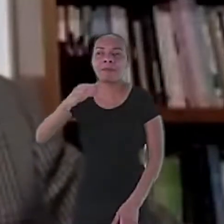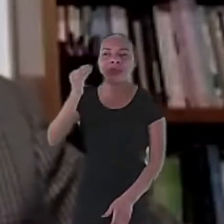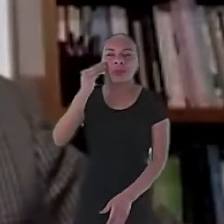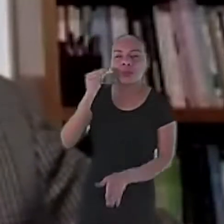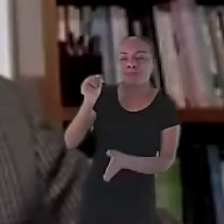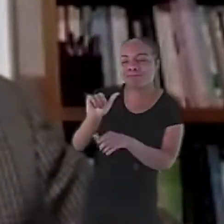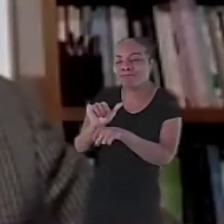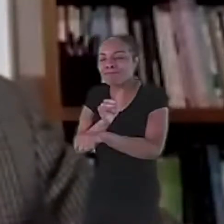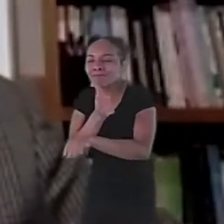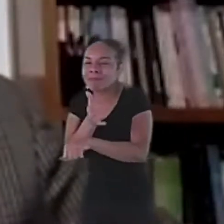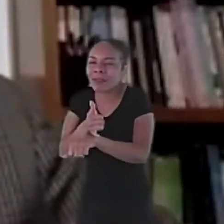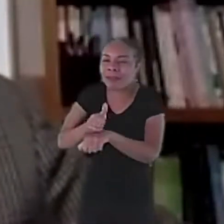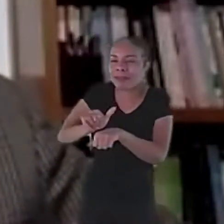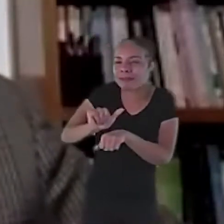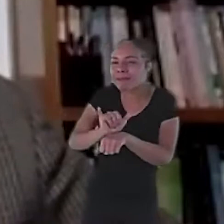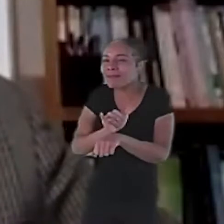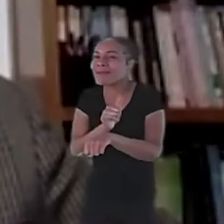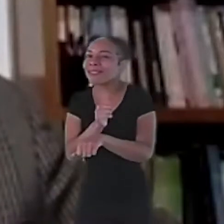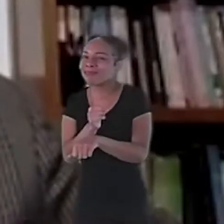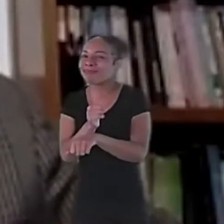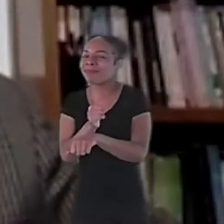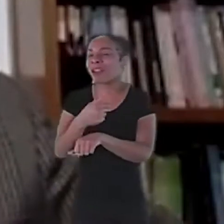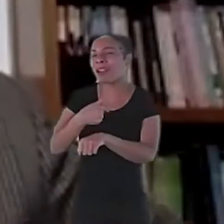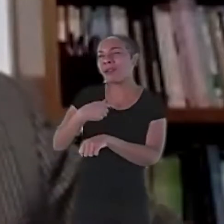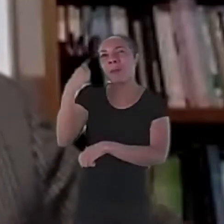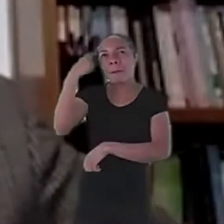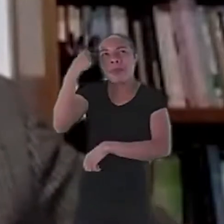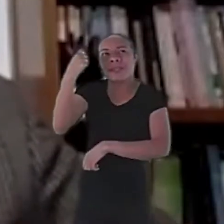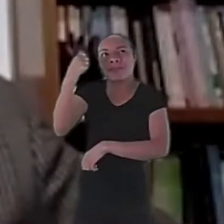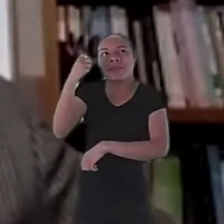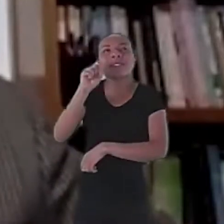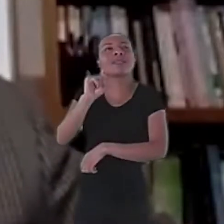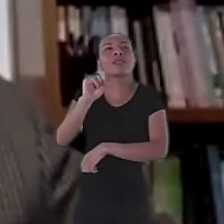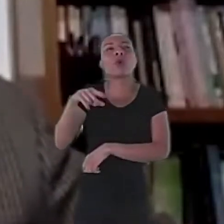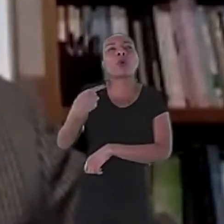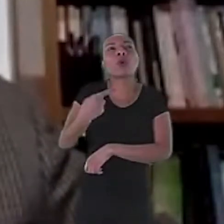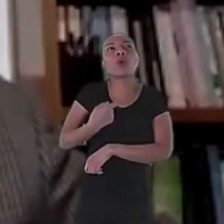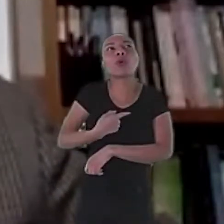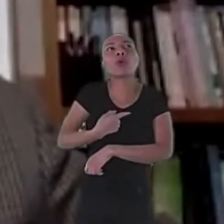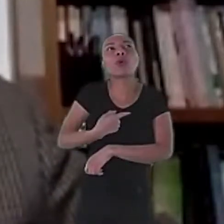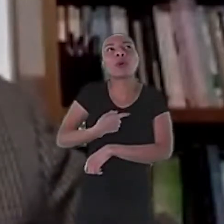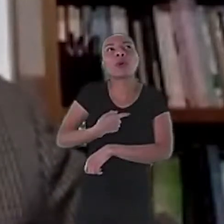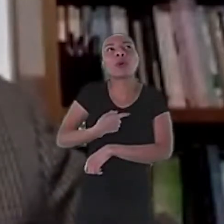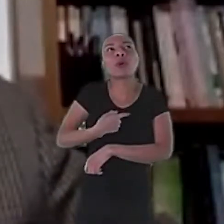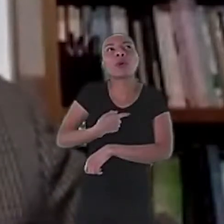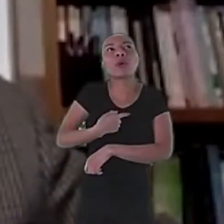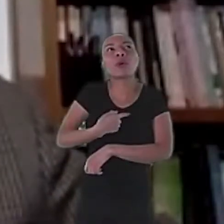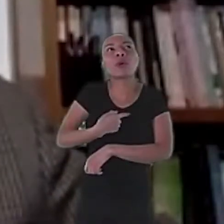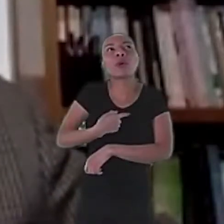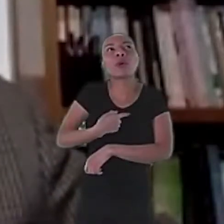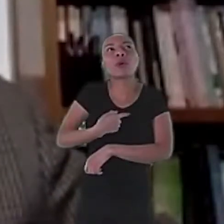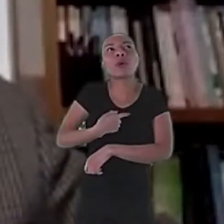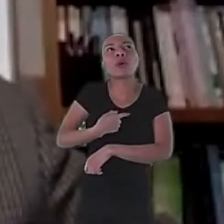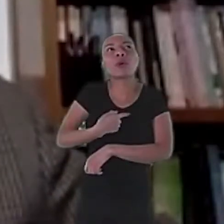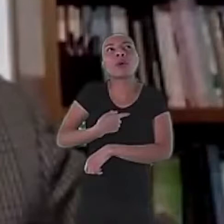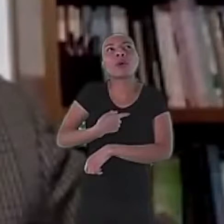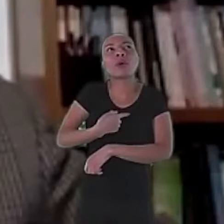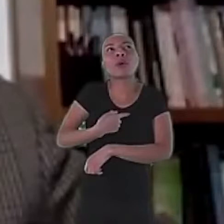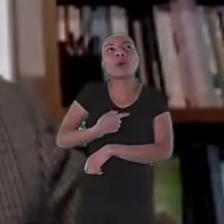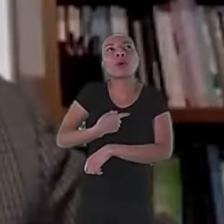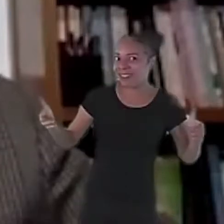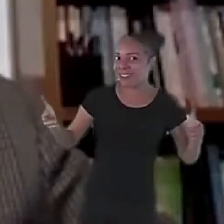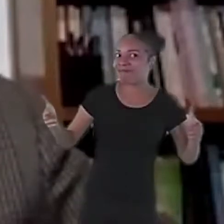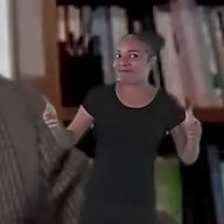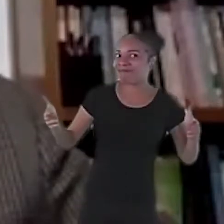nós poderíamos ir por esse caminho, ampliar essa estratégia. Então a minha ideia foi